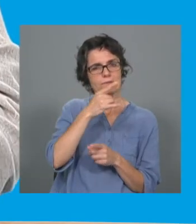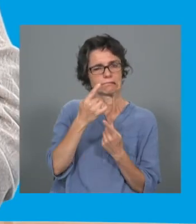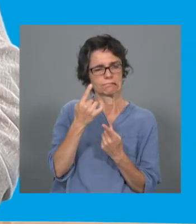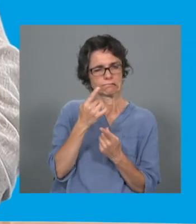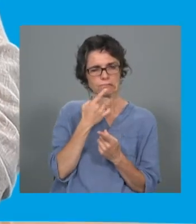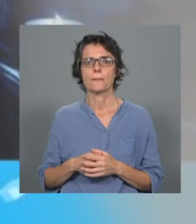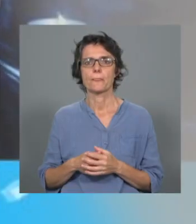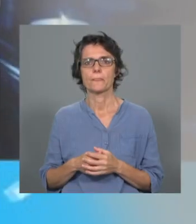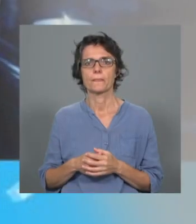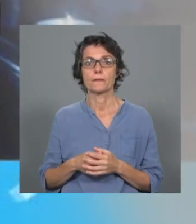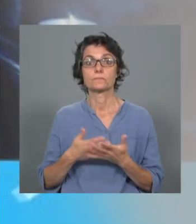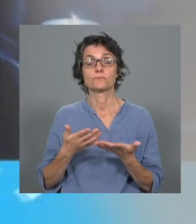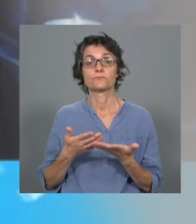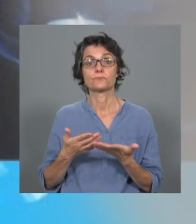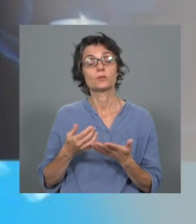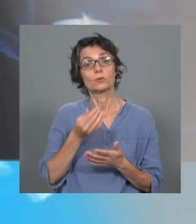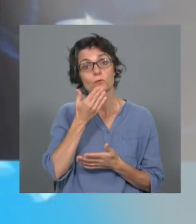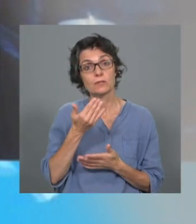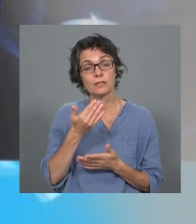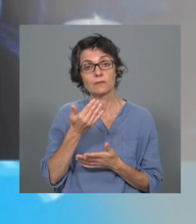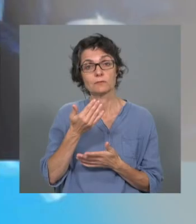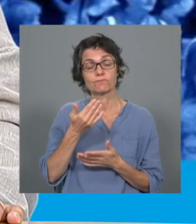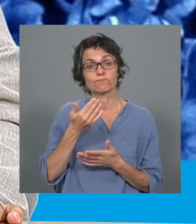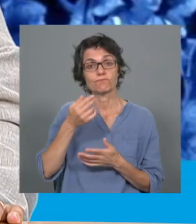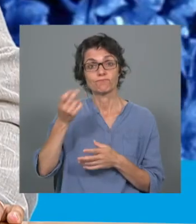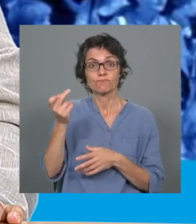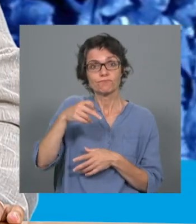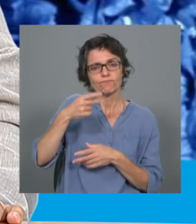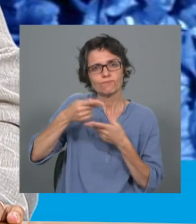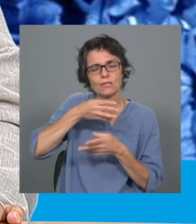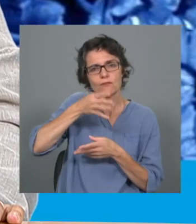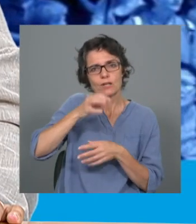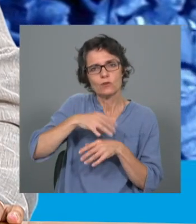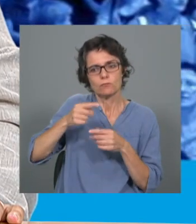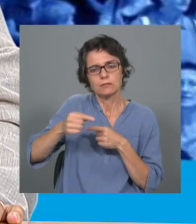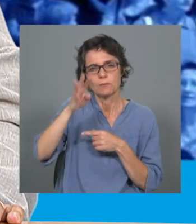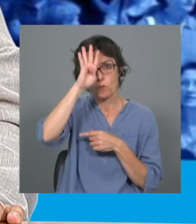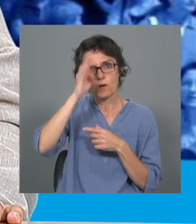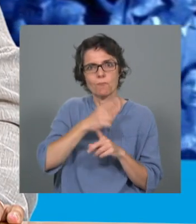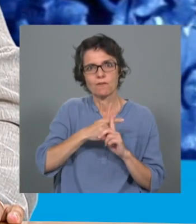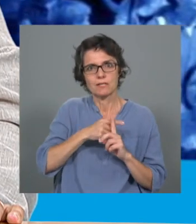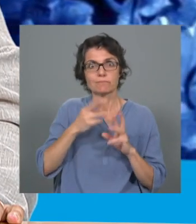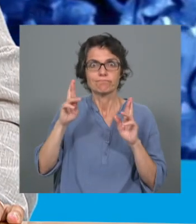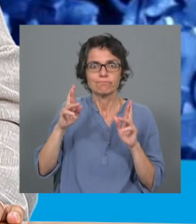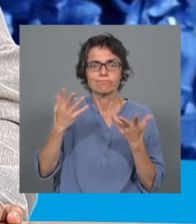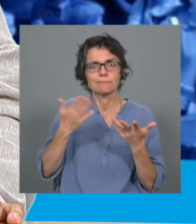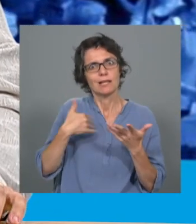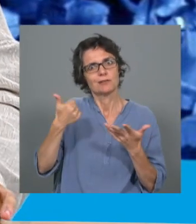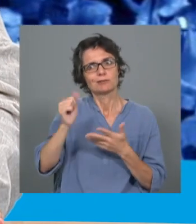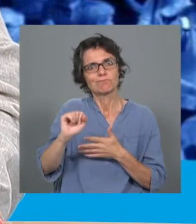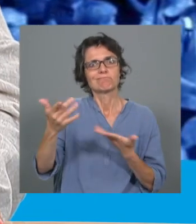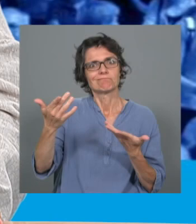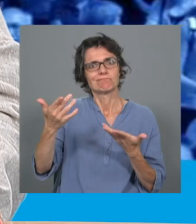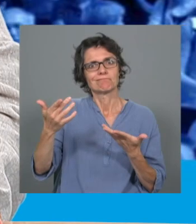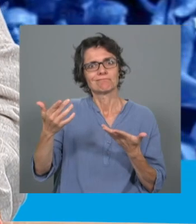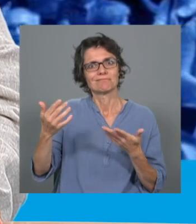já se fazia sentir. Otávio Carmo, obrigado por esta análise. Obrigado. Aqui aos acontecimentos da Semana do Papa Francisco, e esperemos de facto que a saúde física